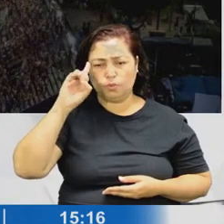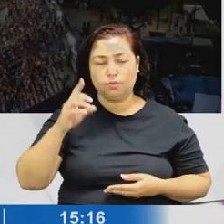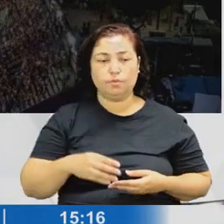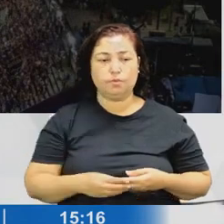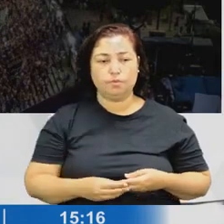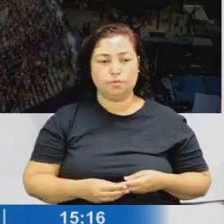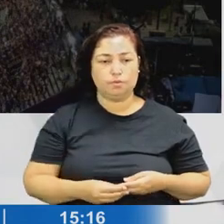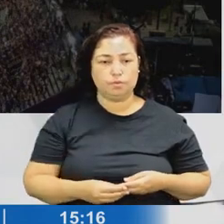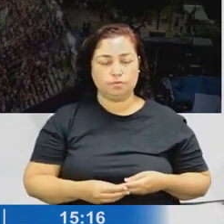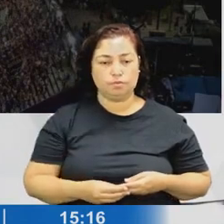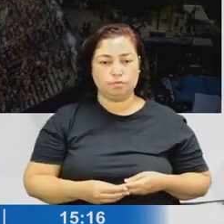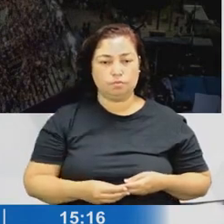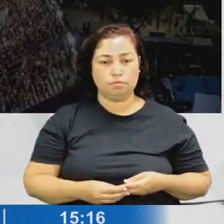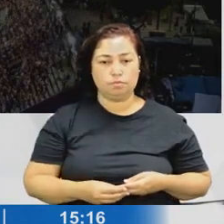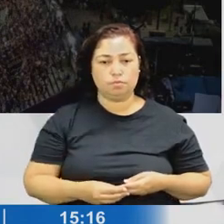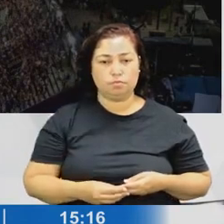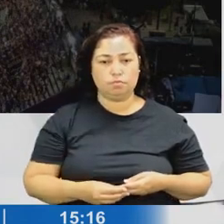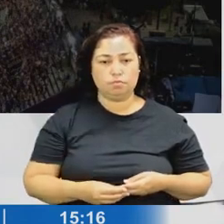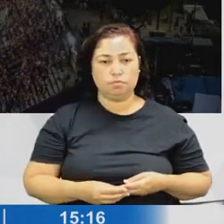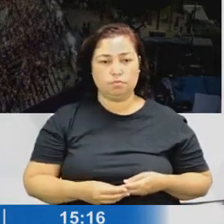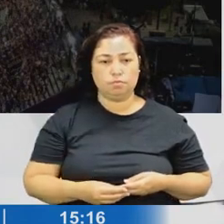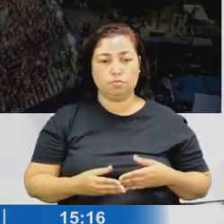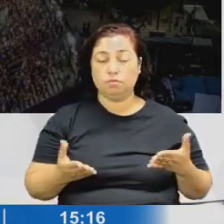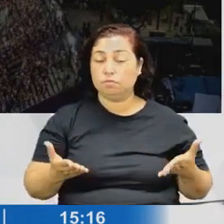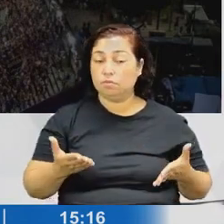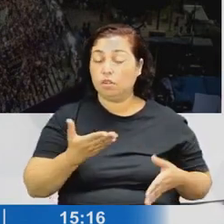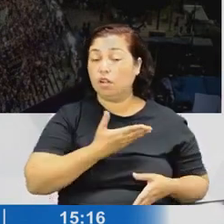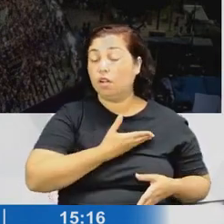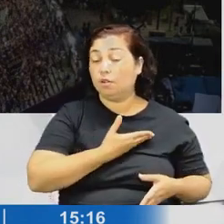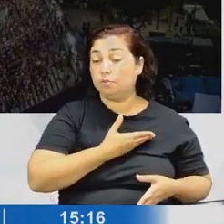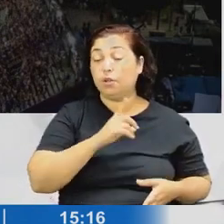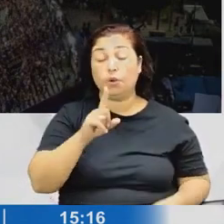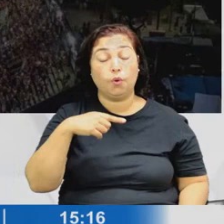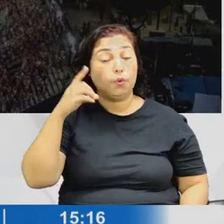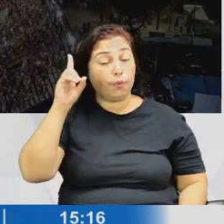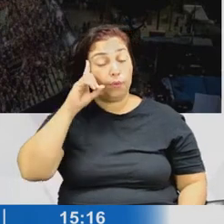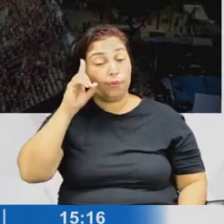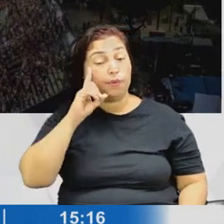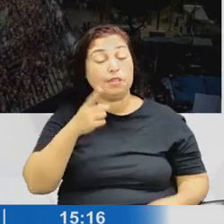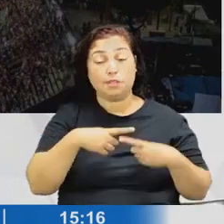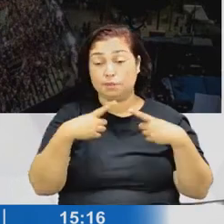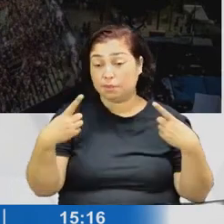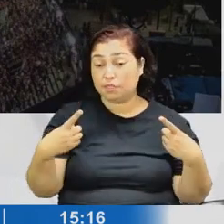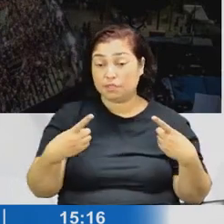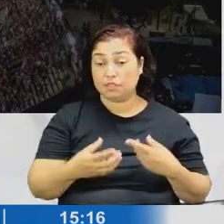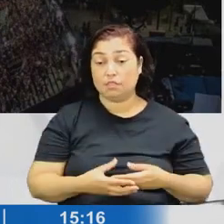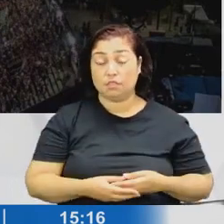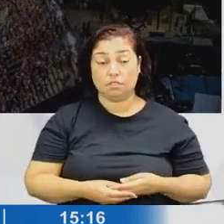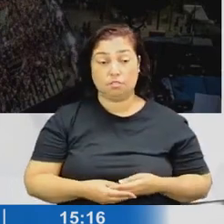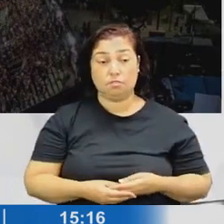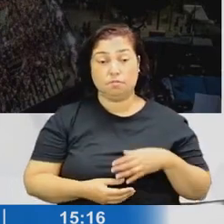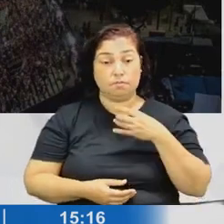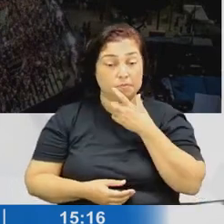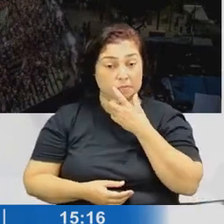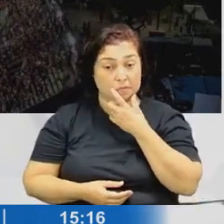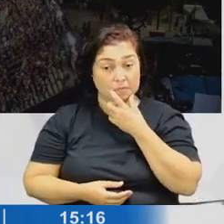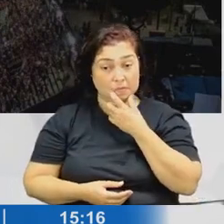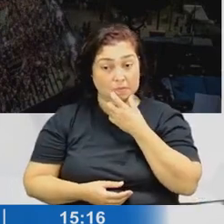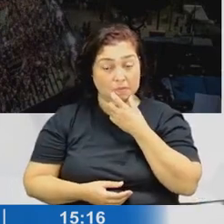tem que ser diário porque senão seu coleguinha faz diário ele que aparece mais entendeu diário